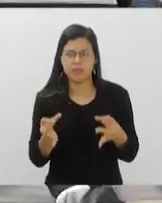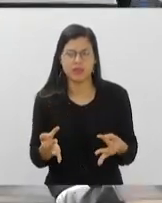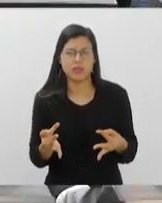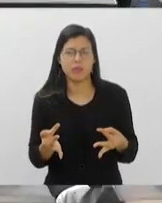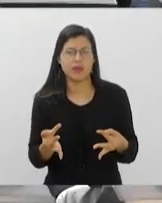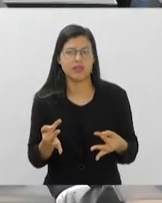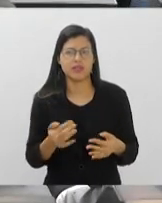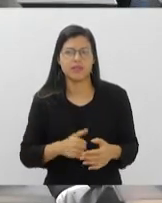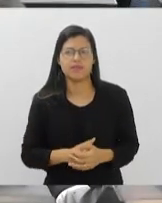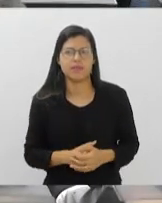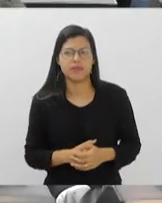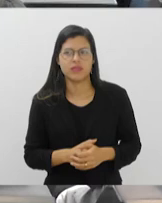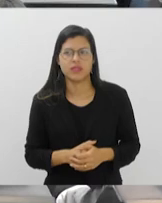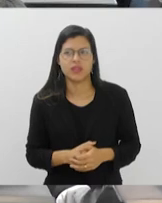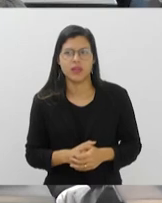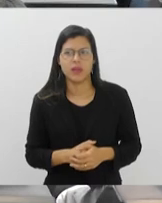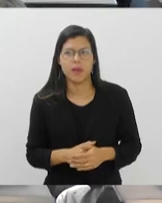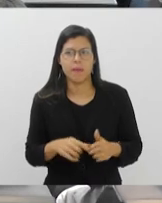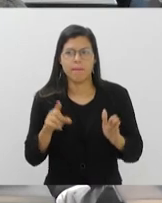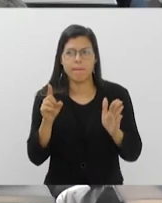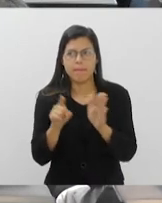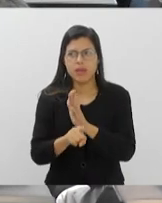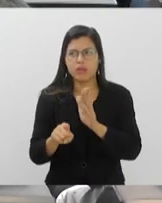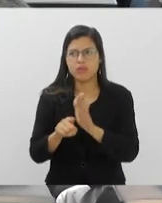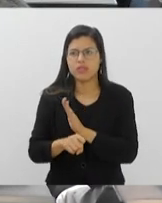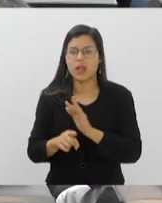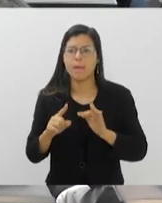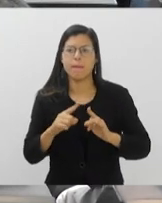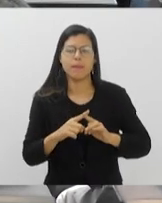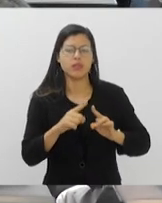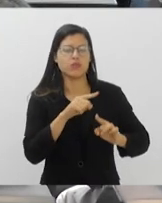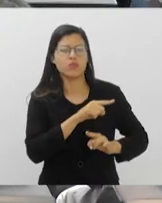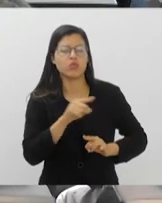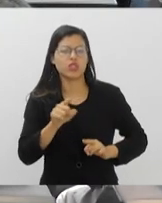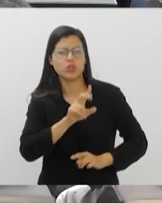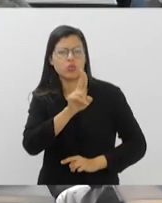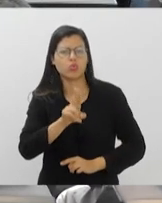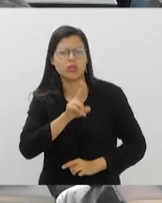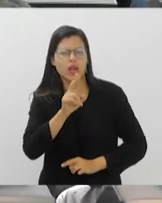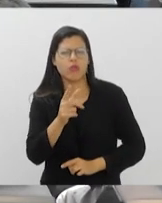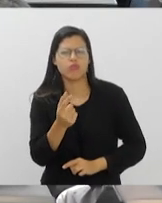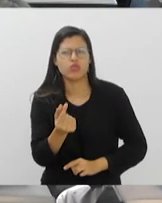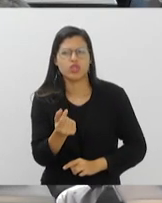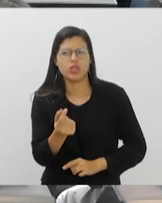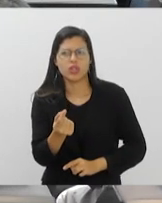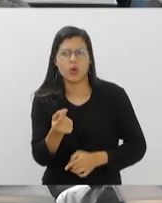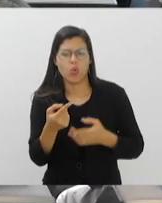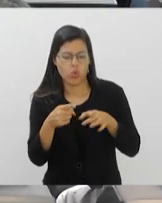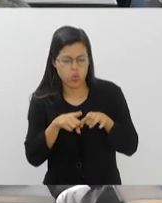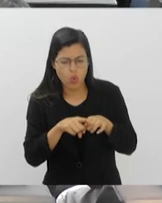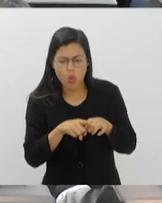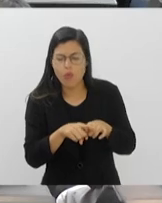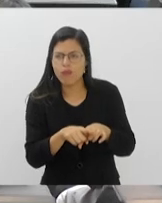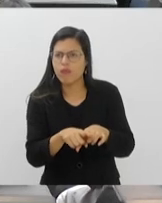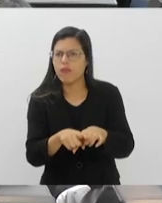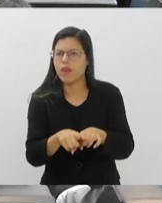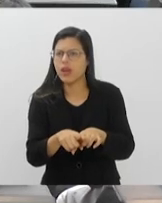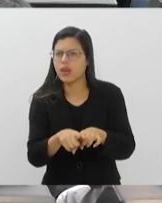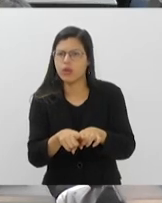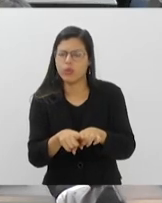simplesmente questionando mas vocês aplicaram o dinheiro do convênio que vem